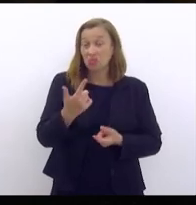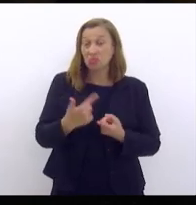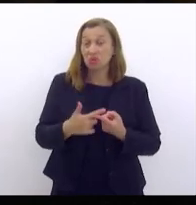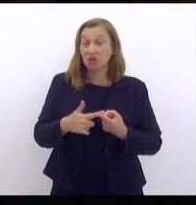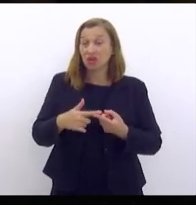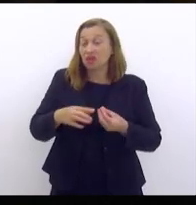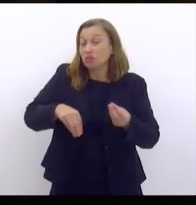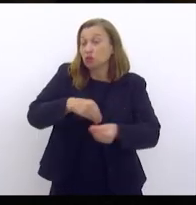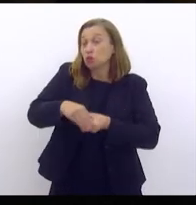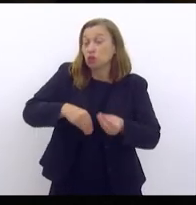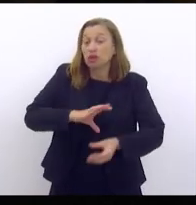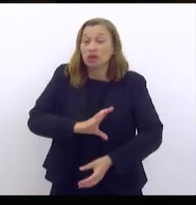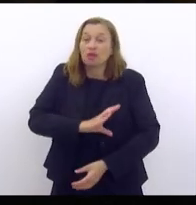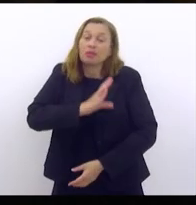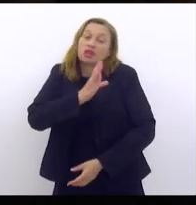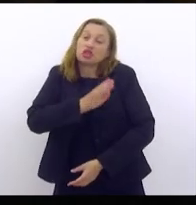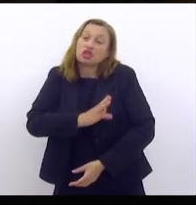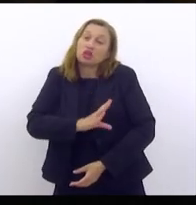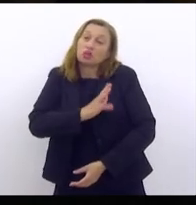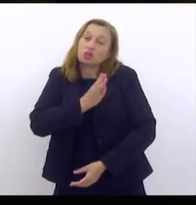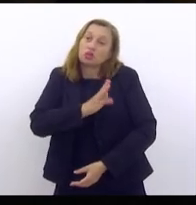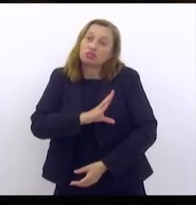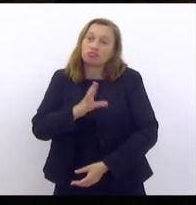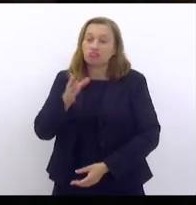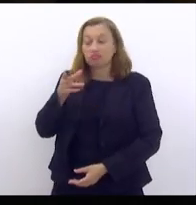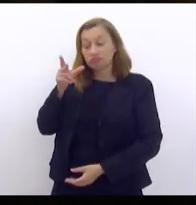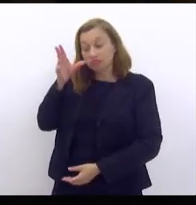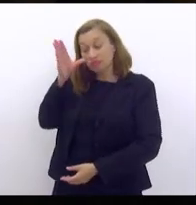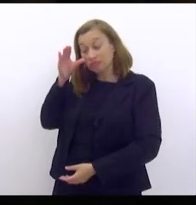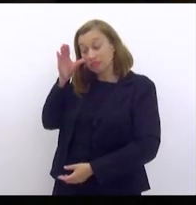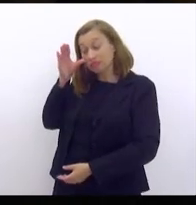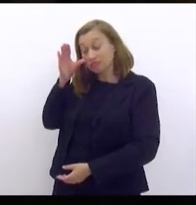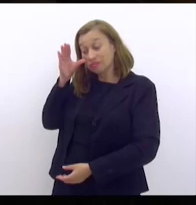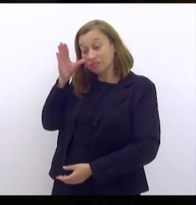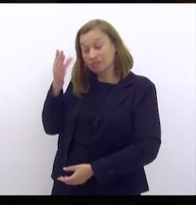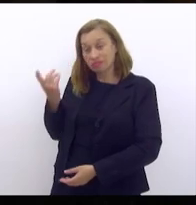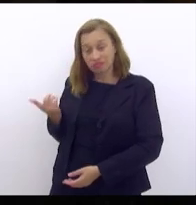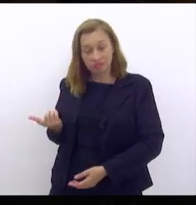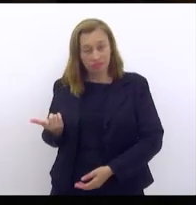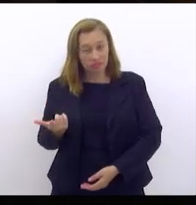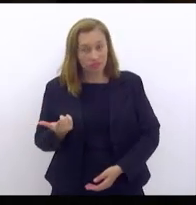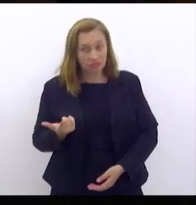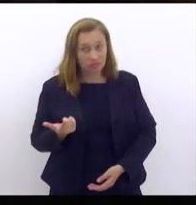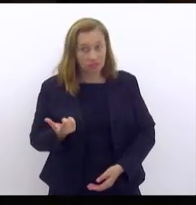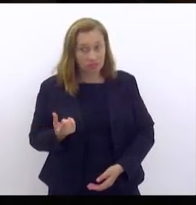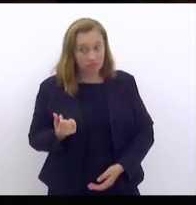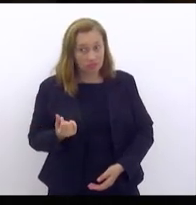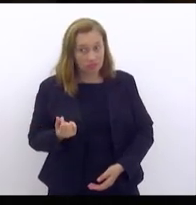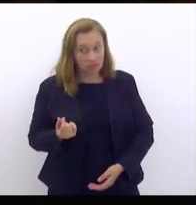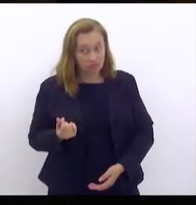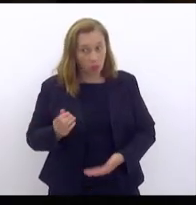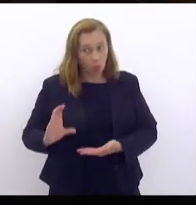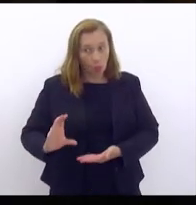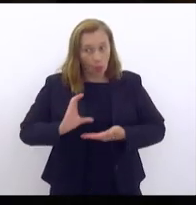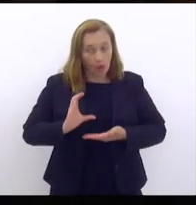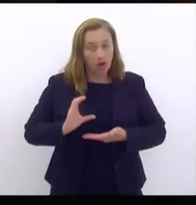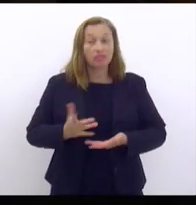paixões, envolve interesses pecuniários de grande monta,